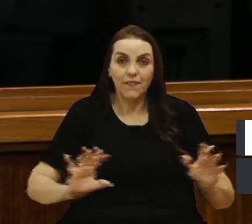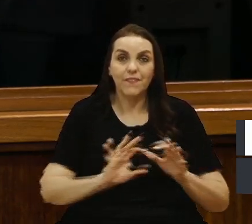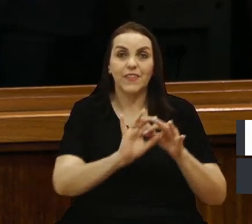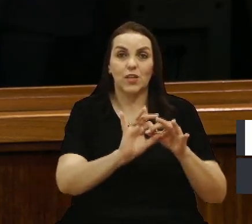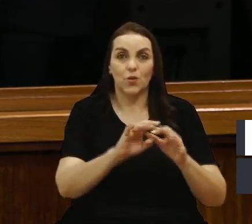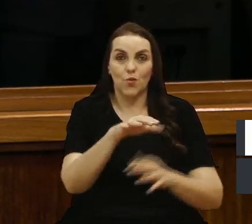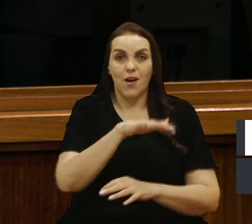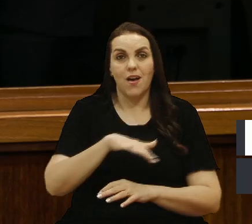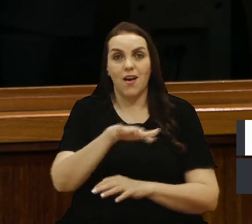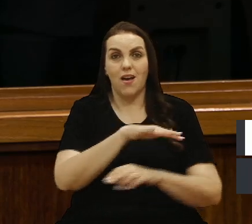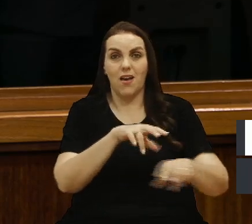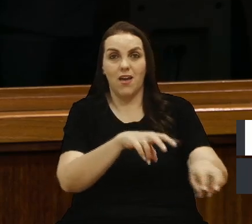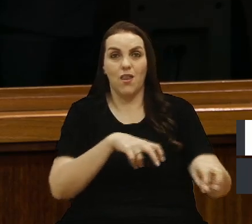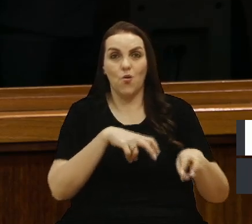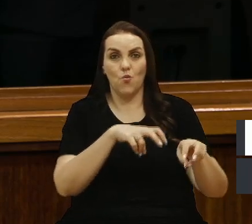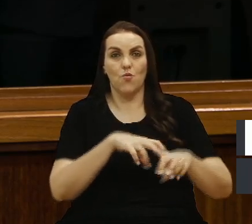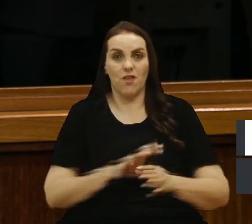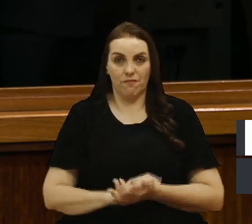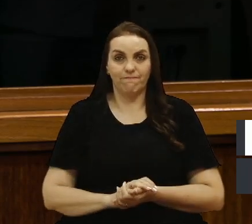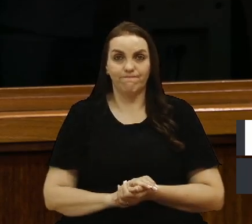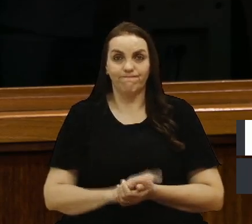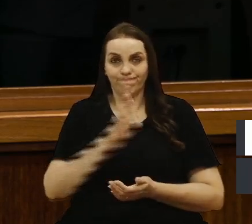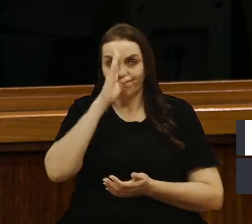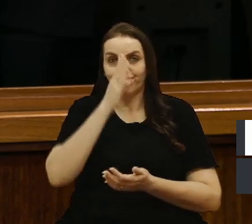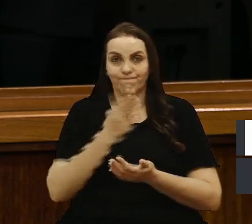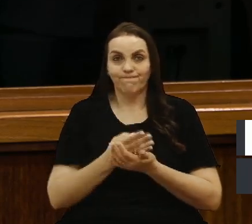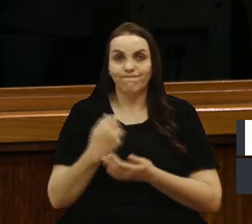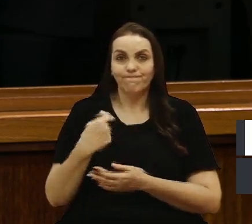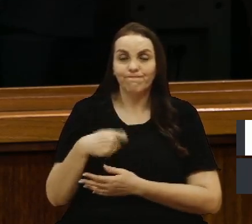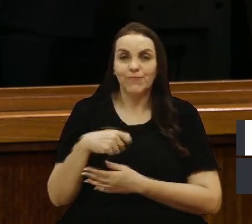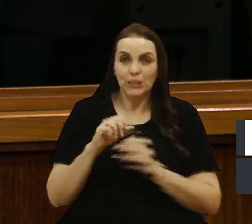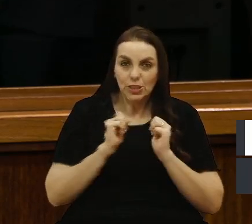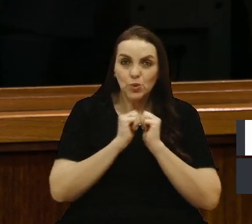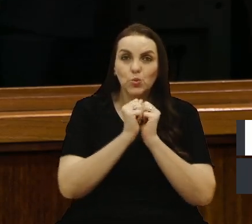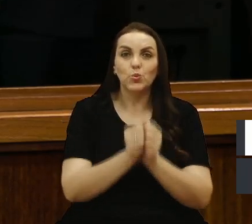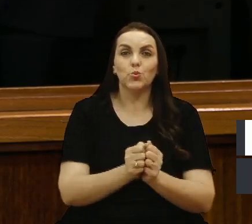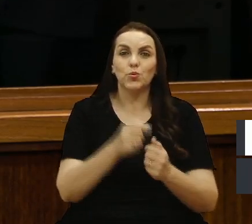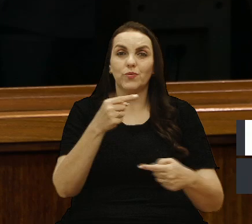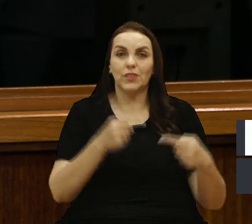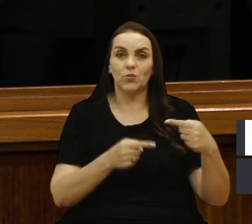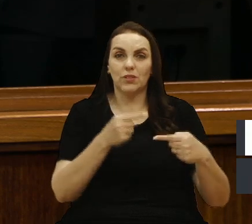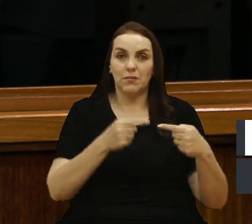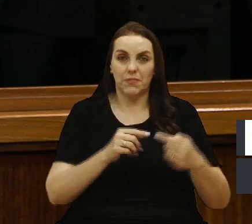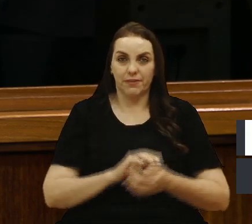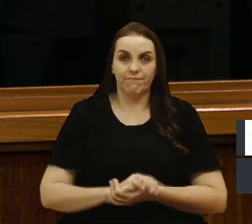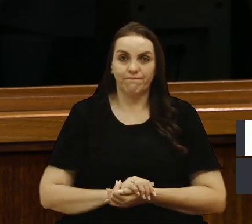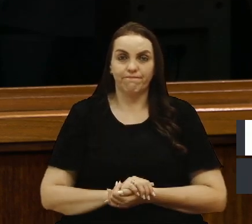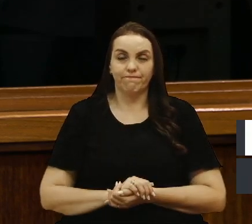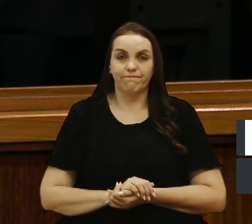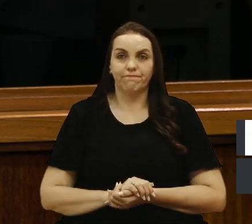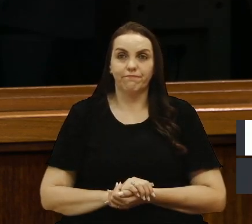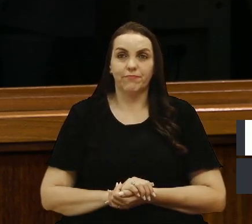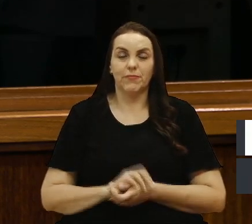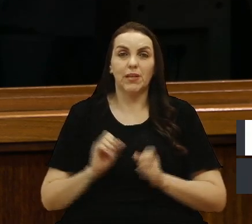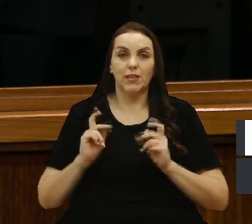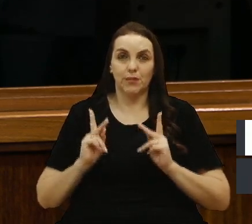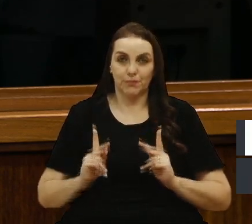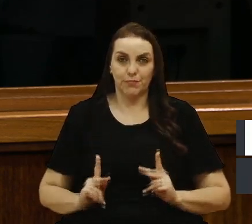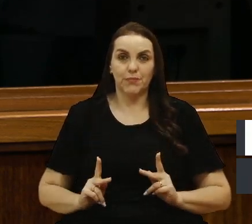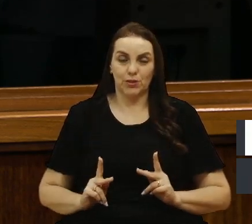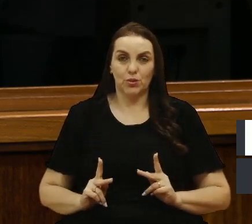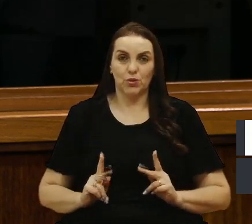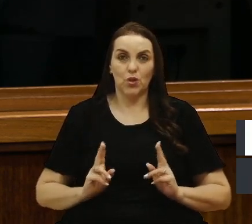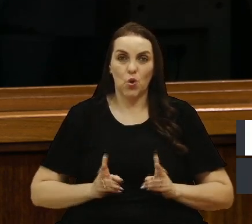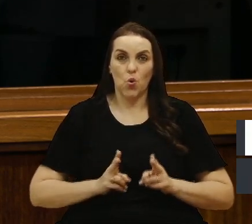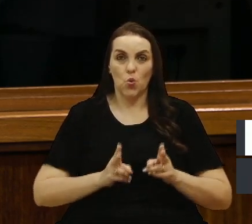área rural. Eu acredito que isso nós precisamos estar juntos fazendo esse debate. Sobre a questão de manter as pessoas,